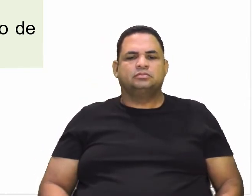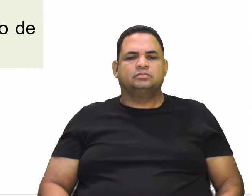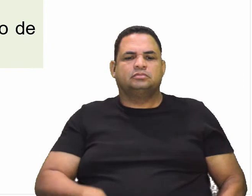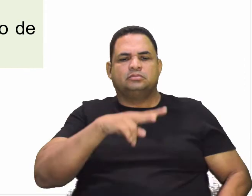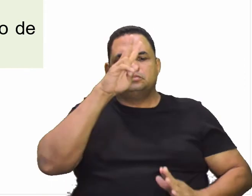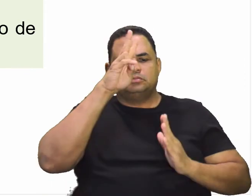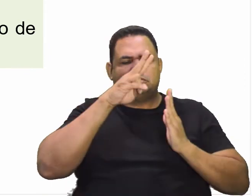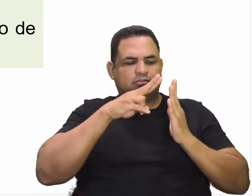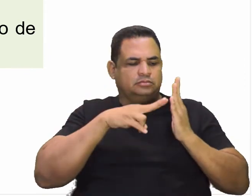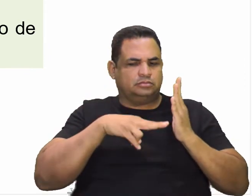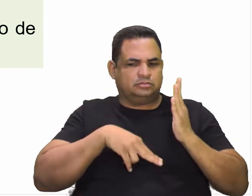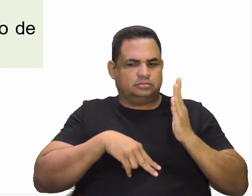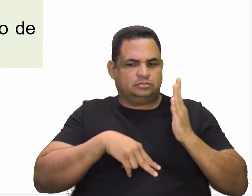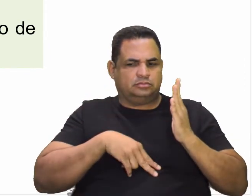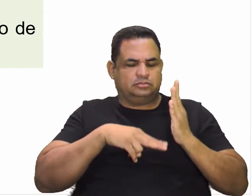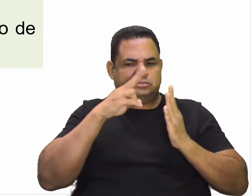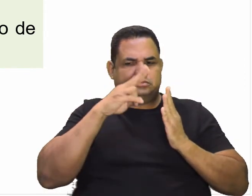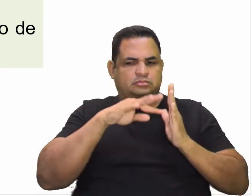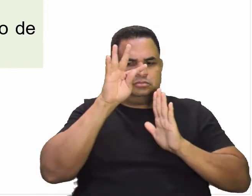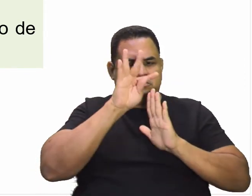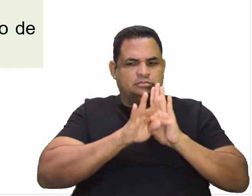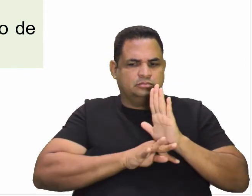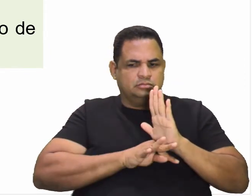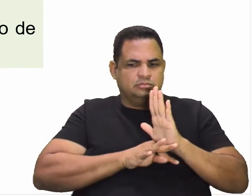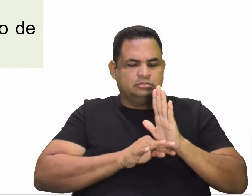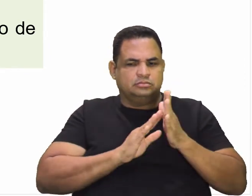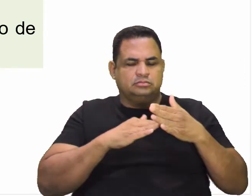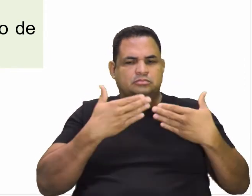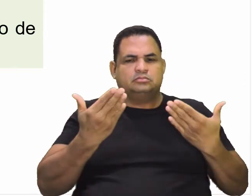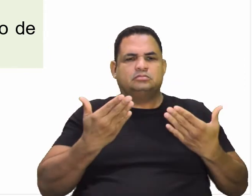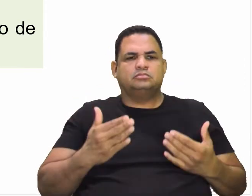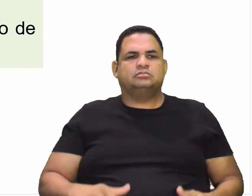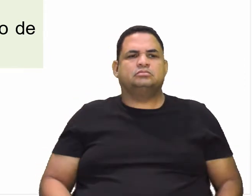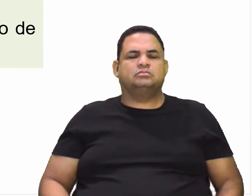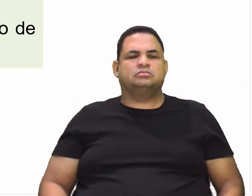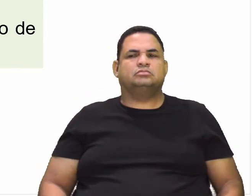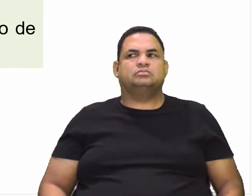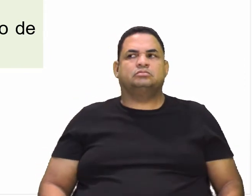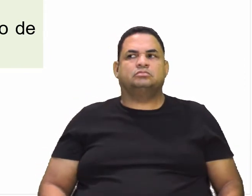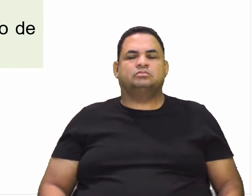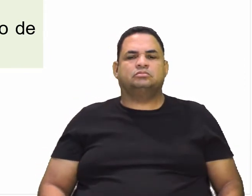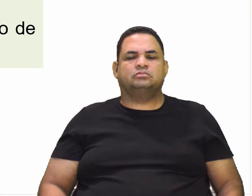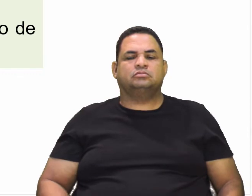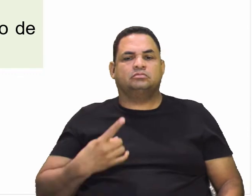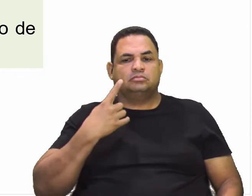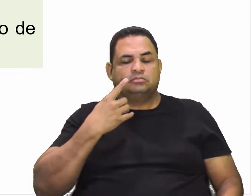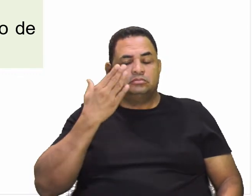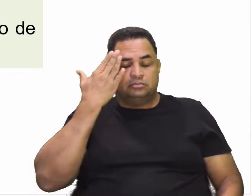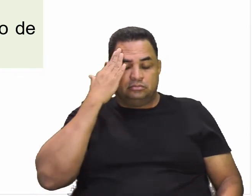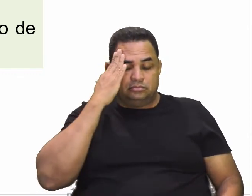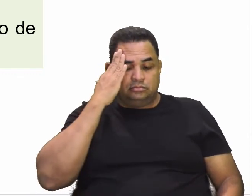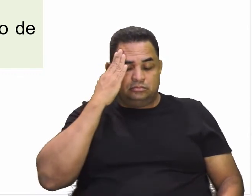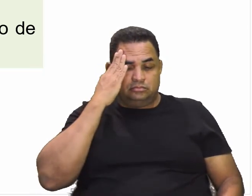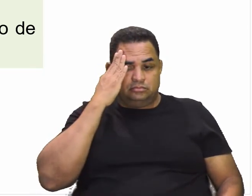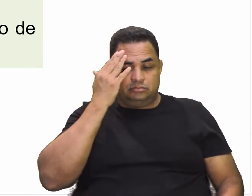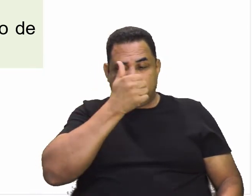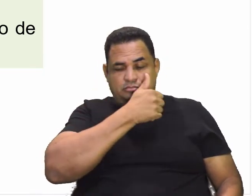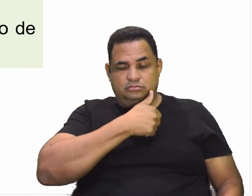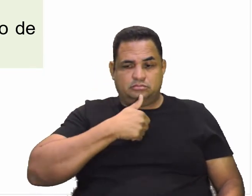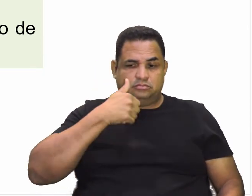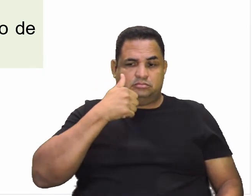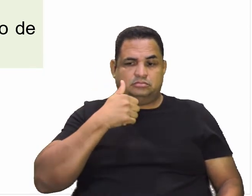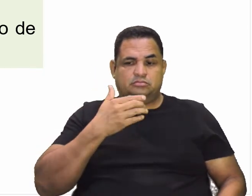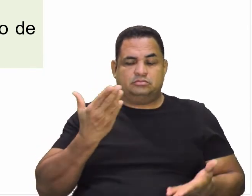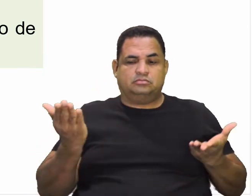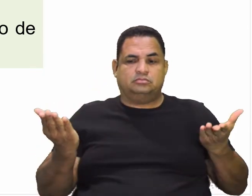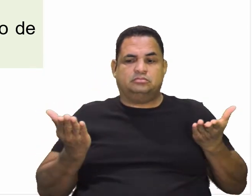Leiam esse texto e aí você irá compreender melhor